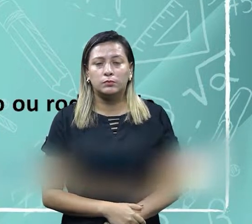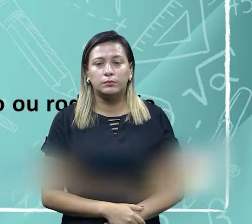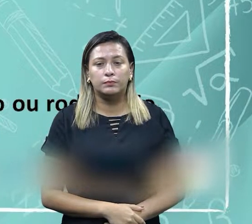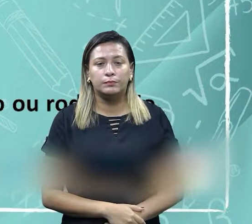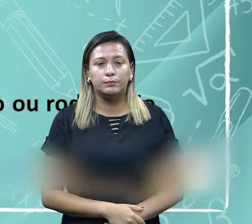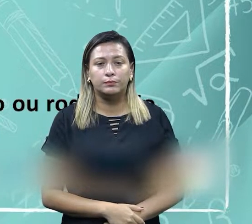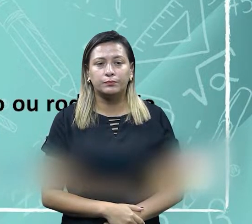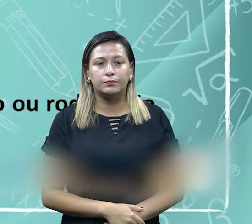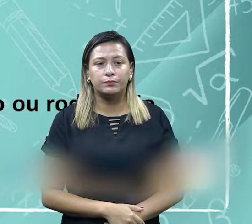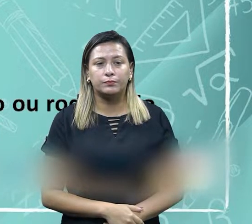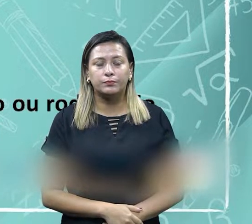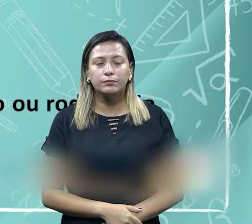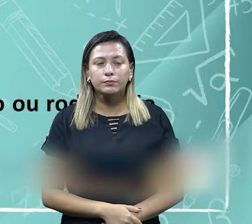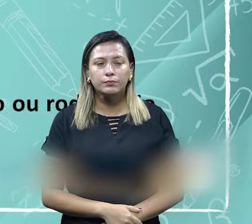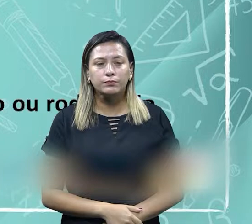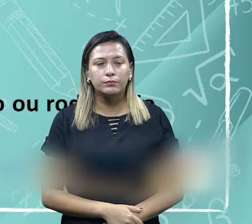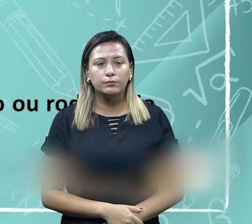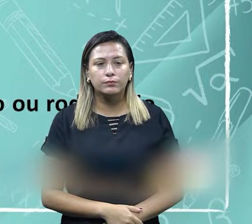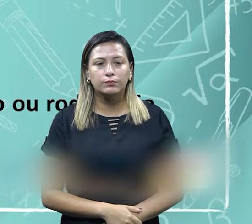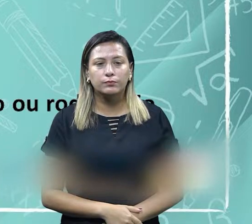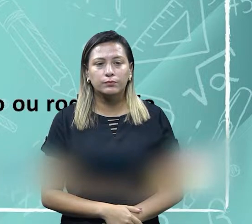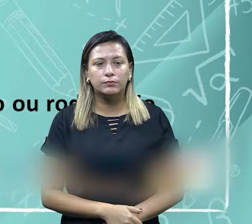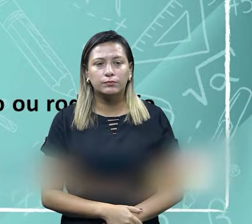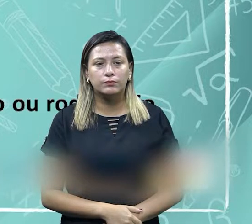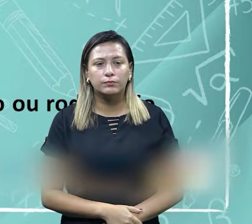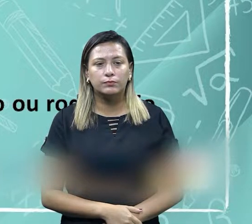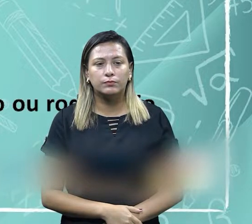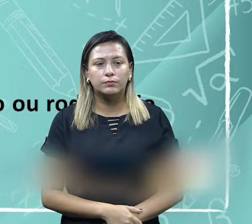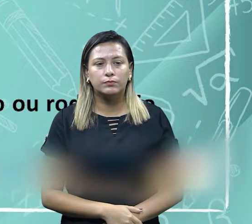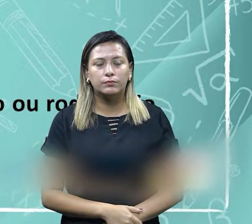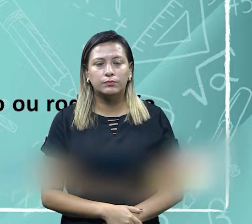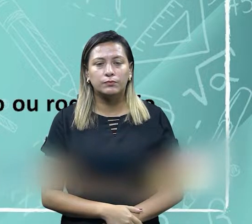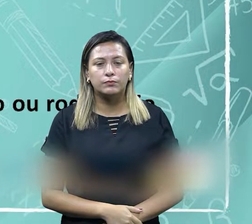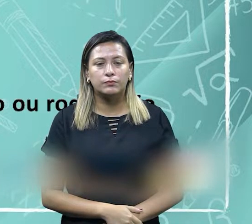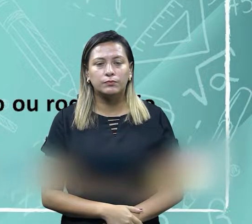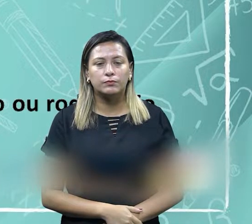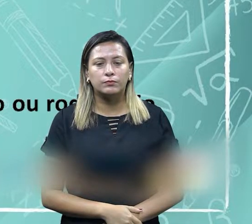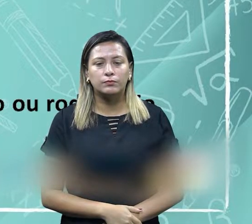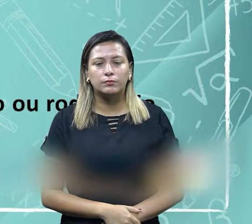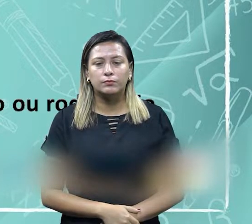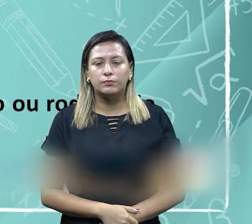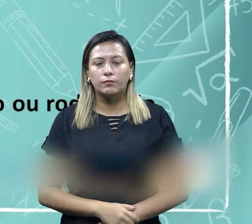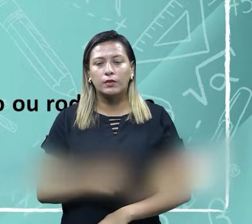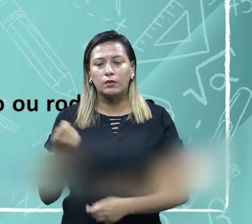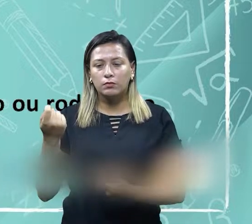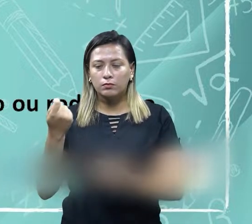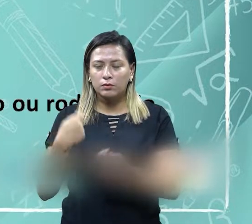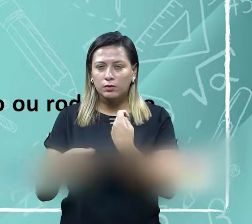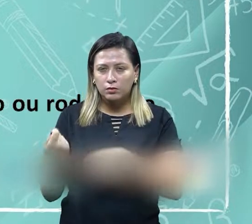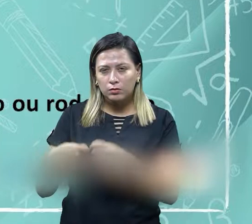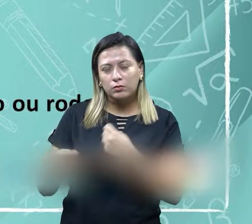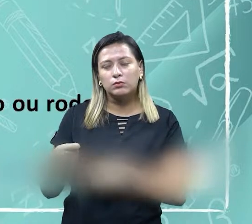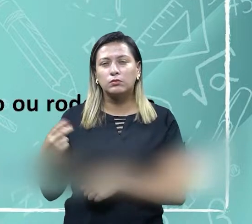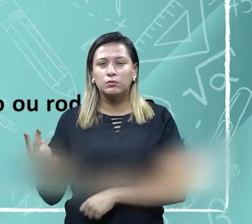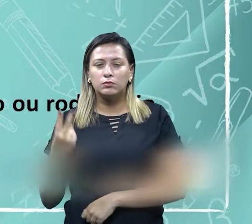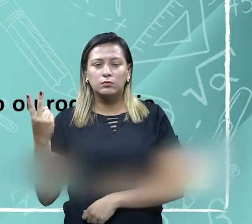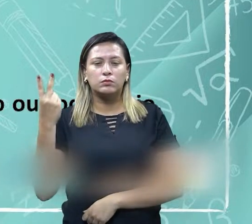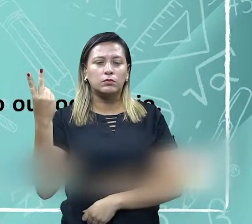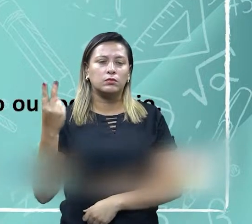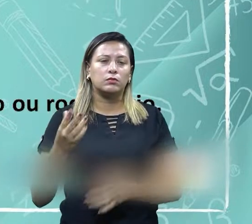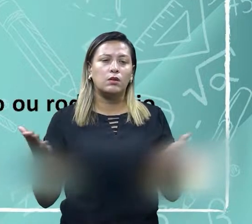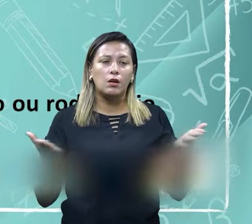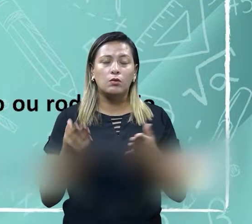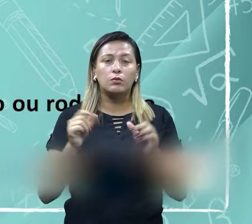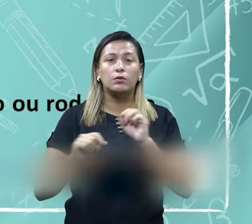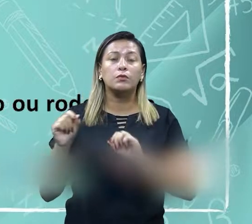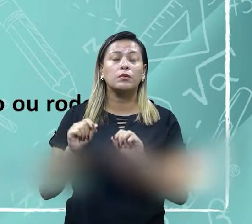etapas que nós chamamos de negociação de pedidos, tá bom? Depois de faço a negociação do preço, agora eu faço